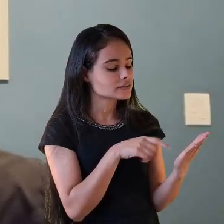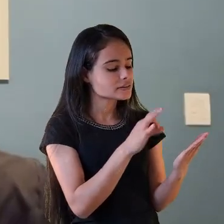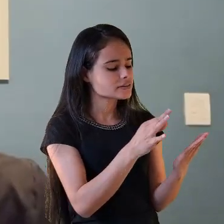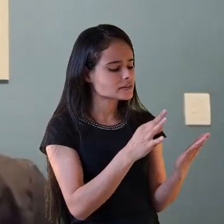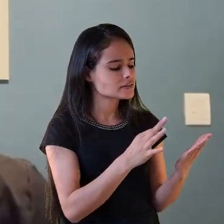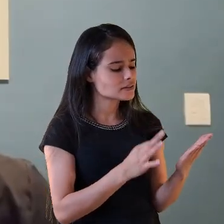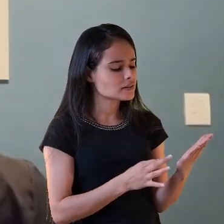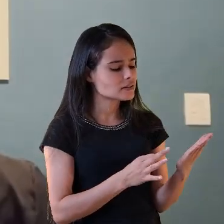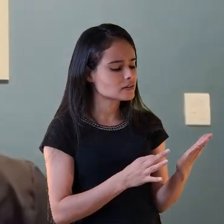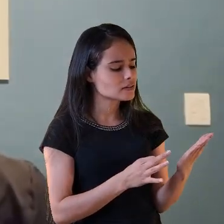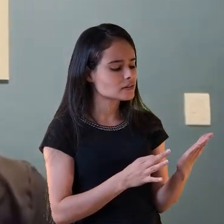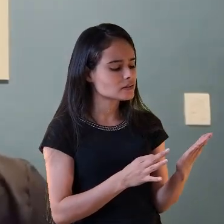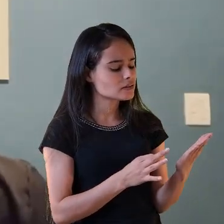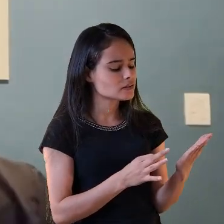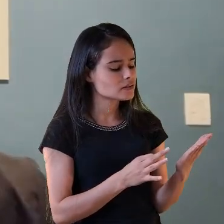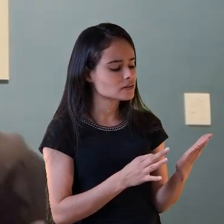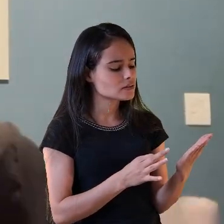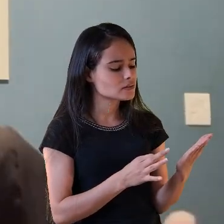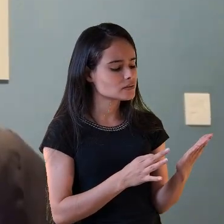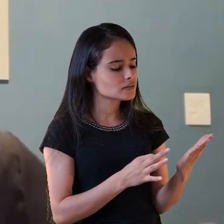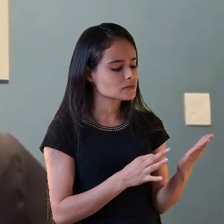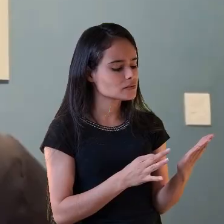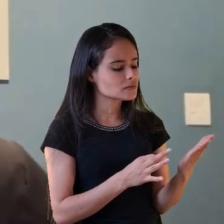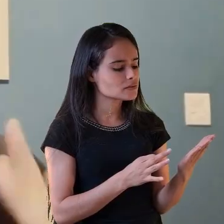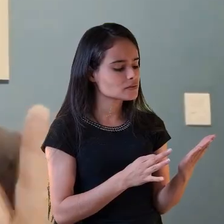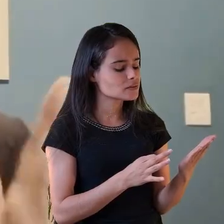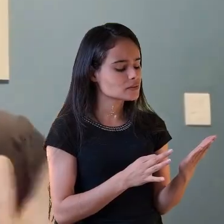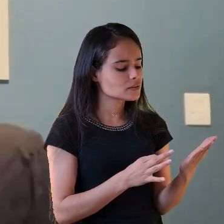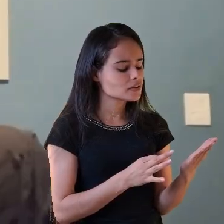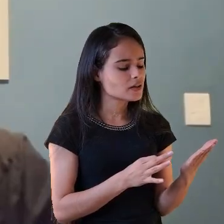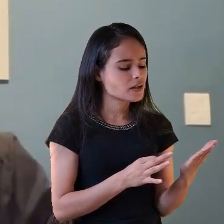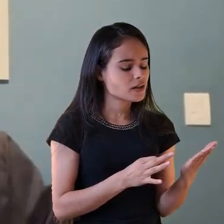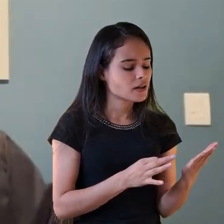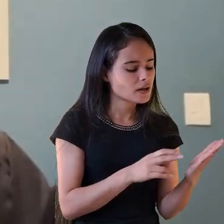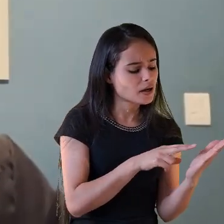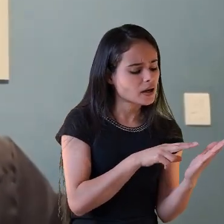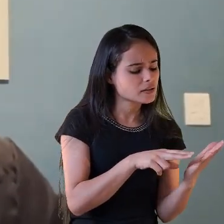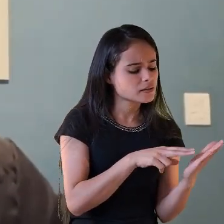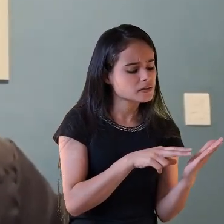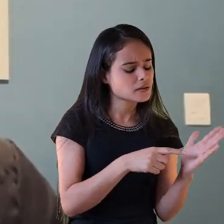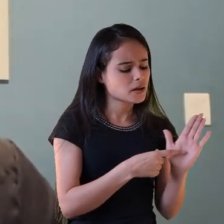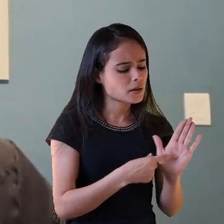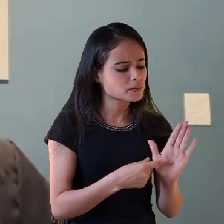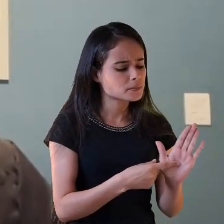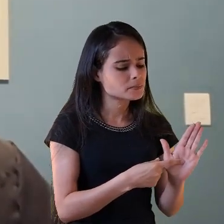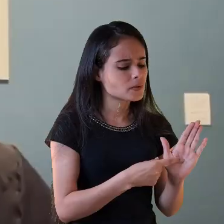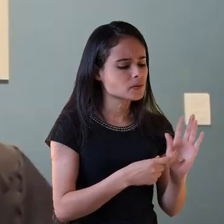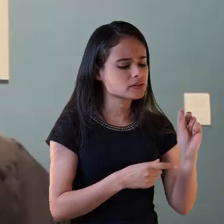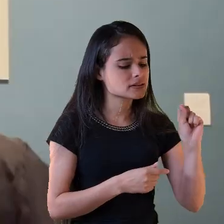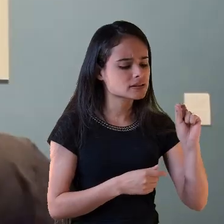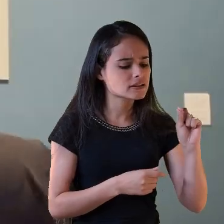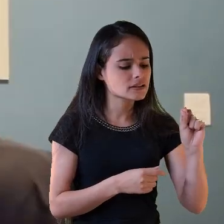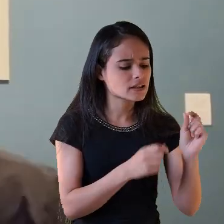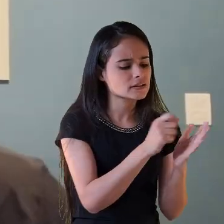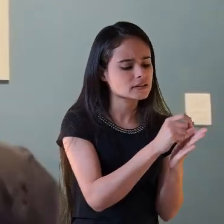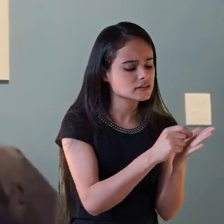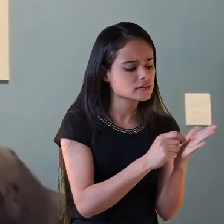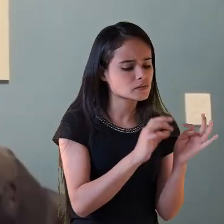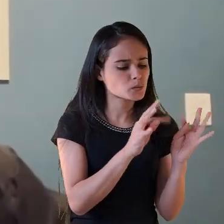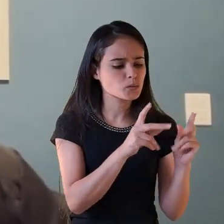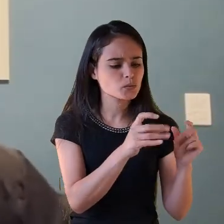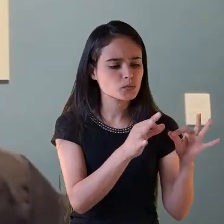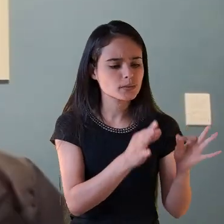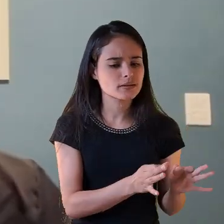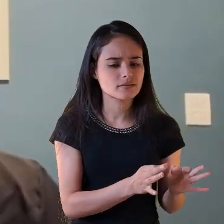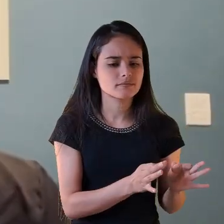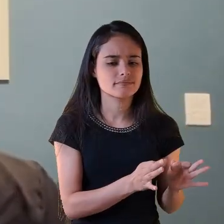muitas no site do projeto, mas não existe a possibilidade de você o tempo inteiro dizer a fonte de todas as informações